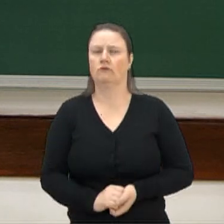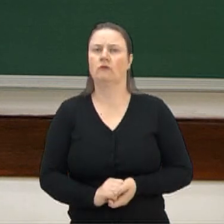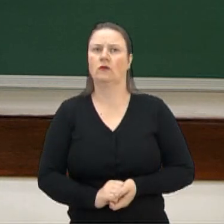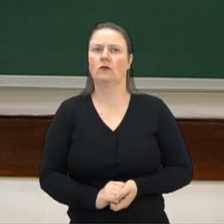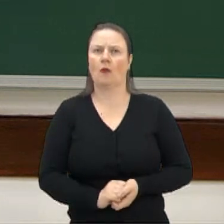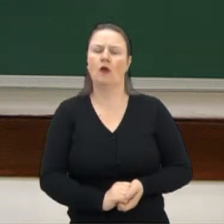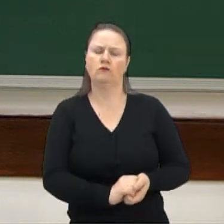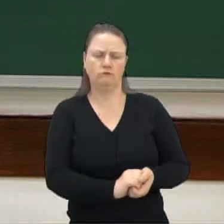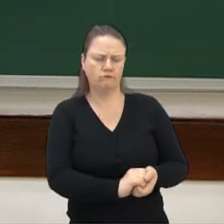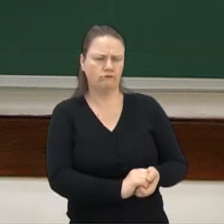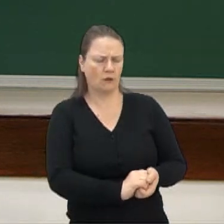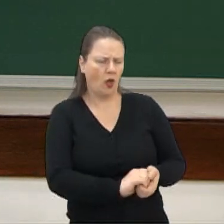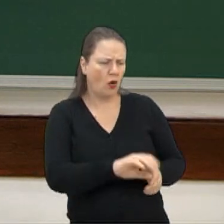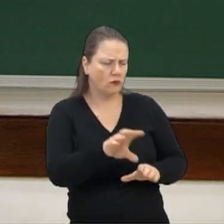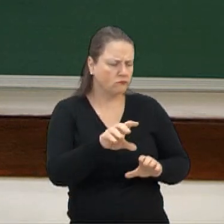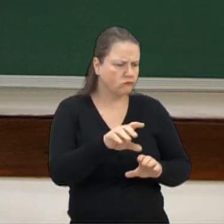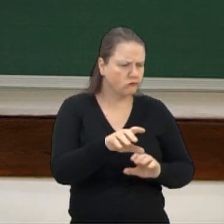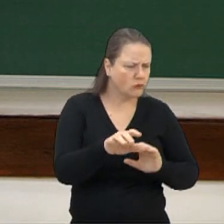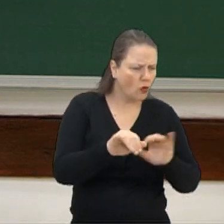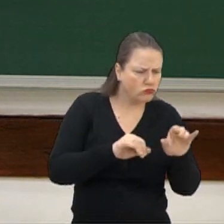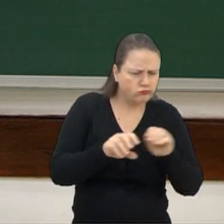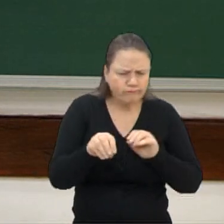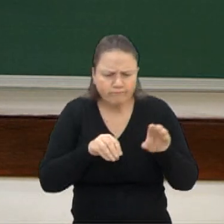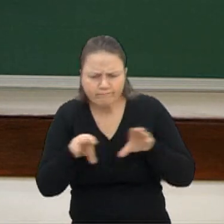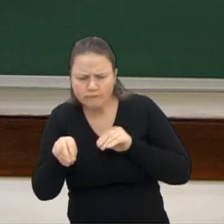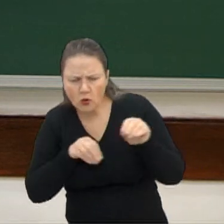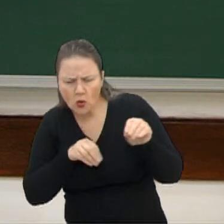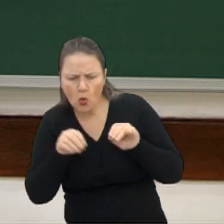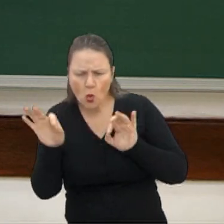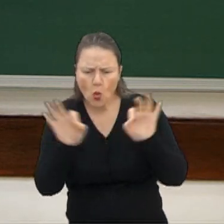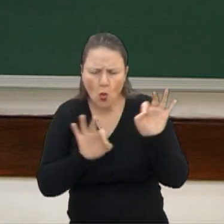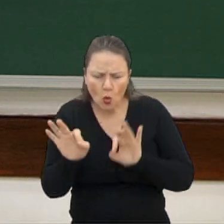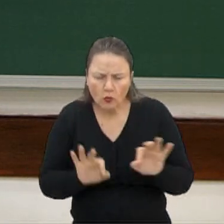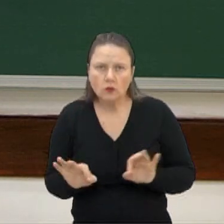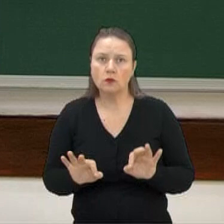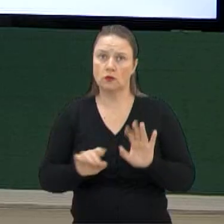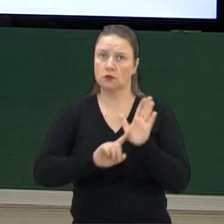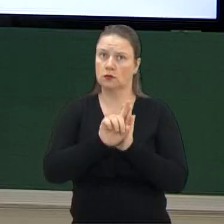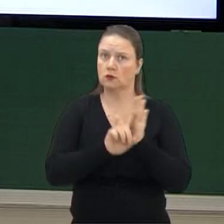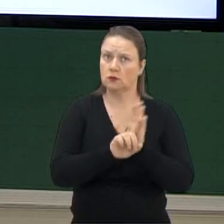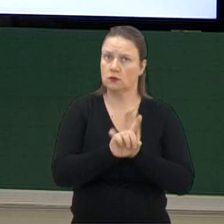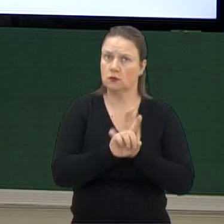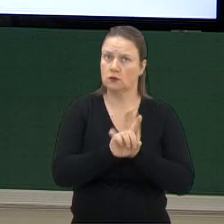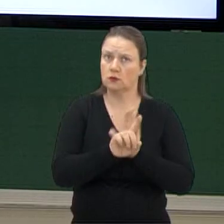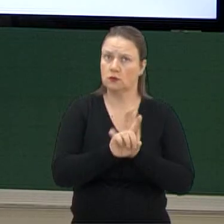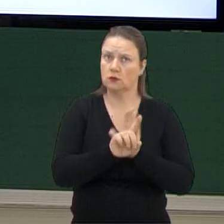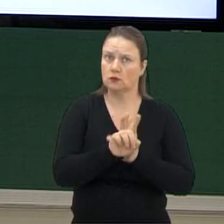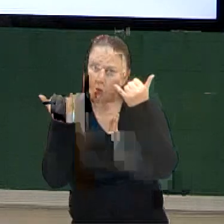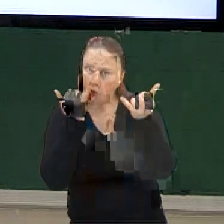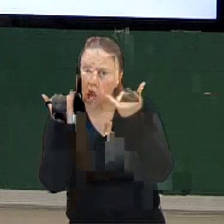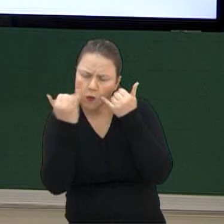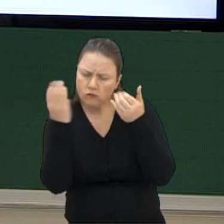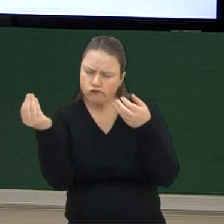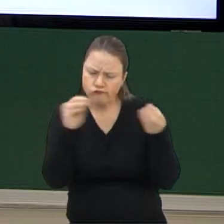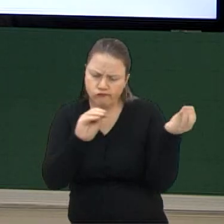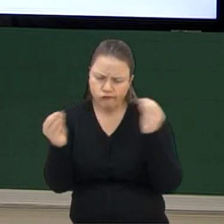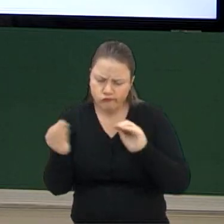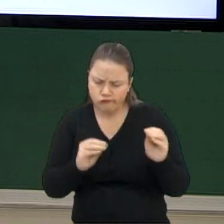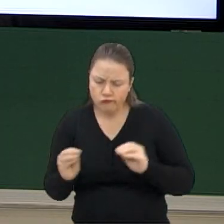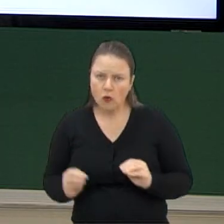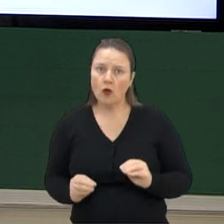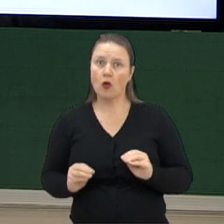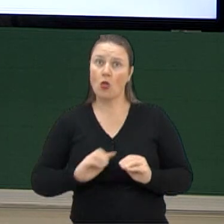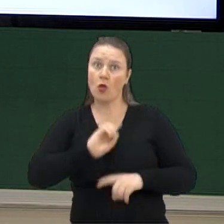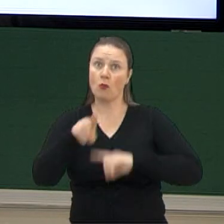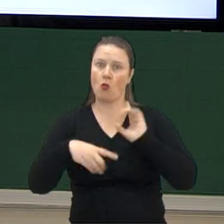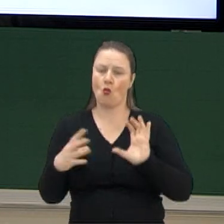recolho esses dados dessa pergunta, dessa enquete, e daí eu coloco esses dados ali em percentual para